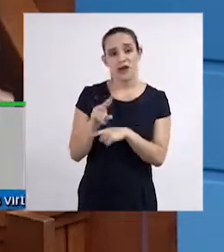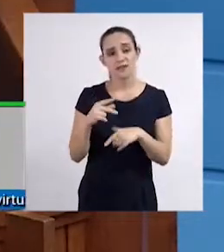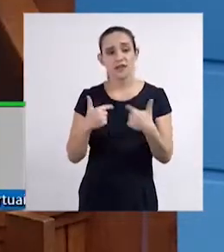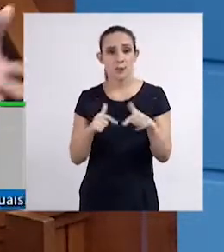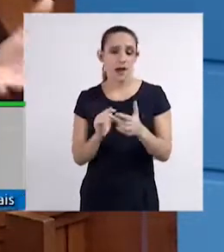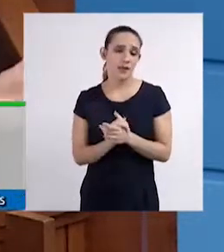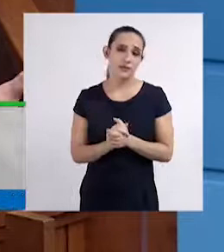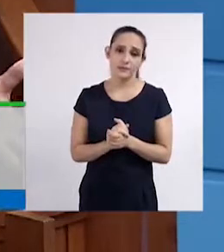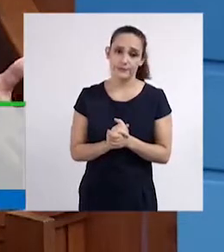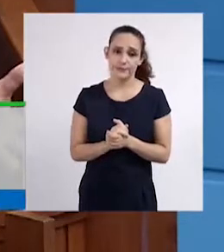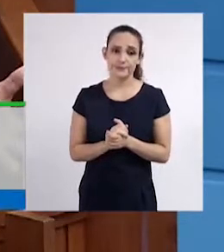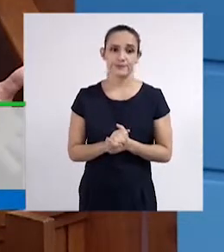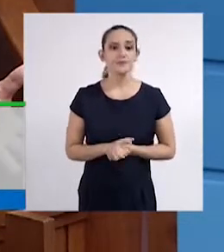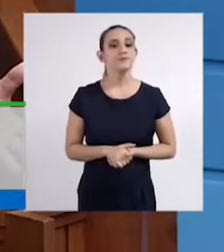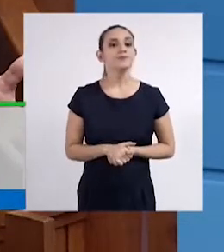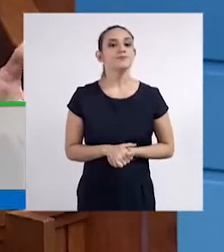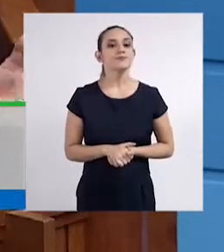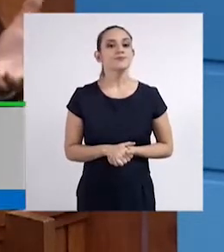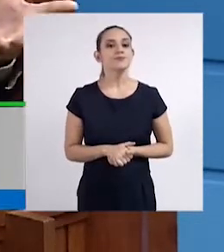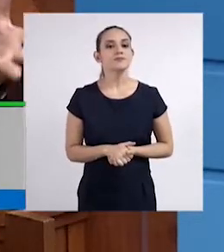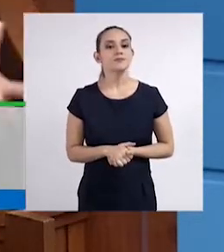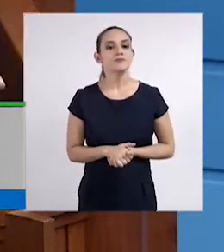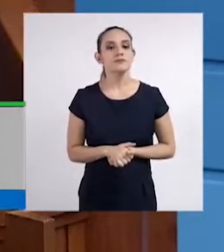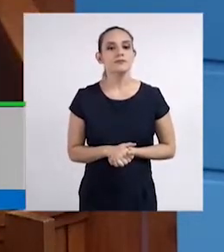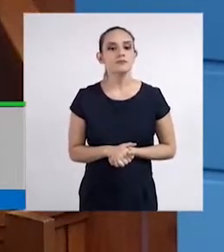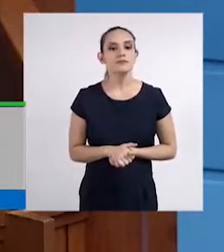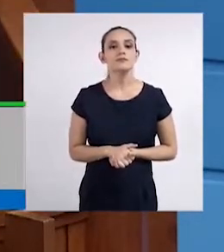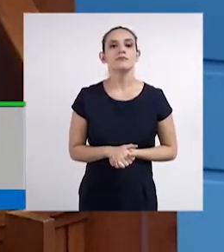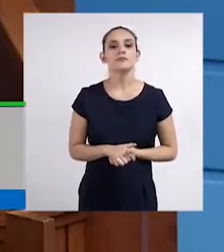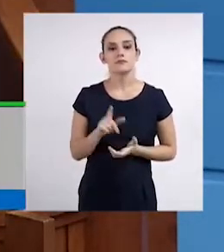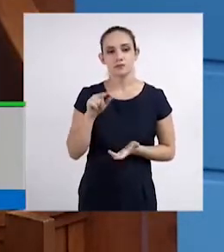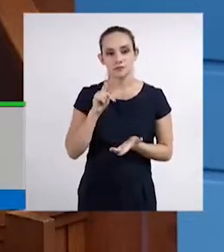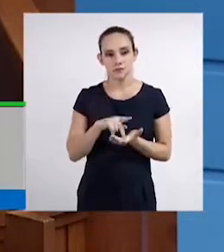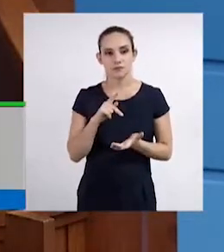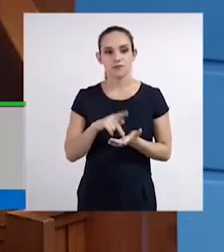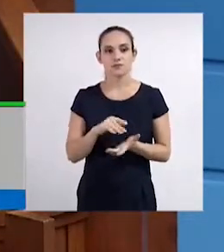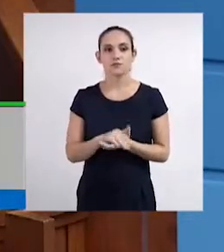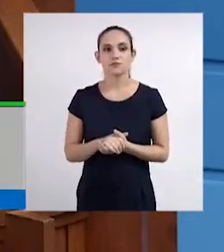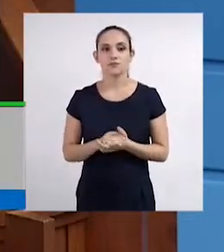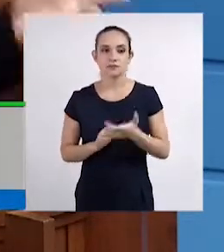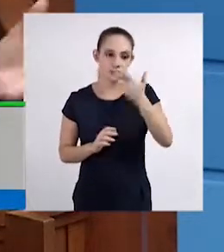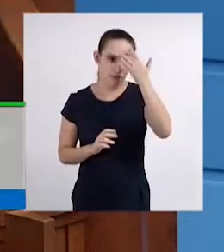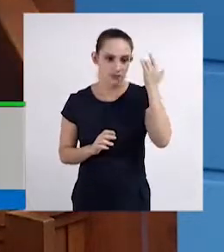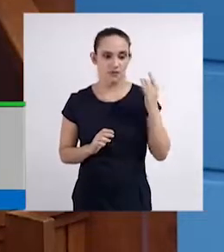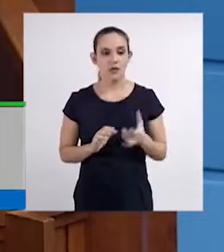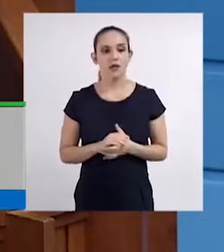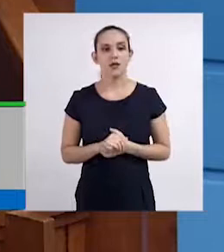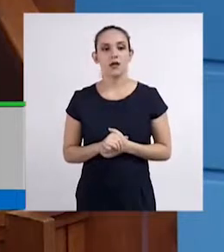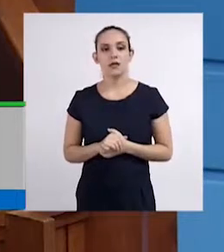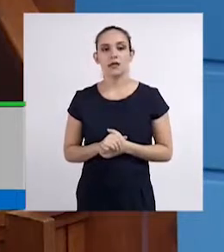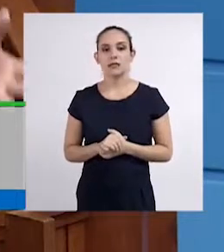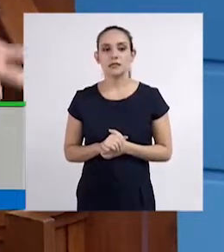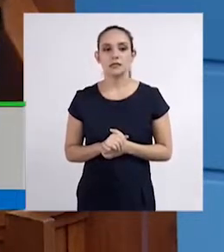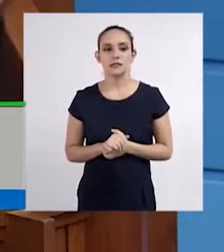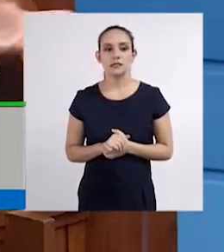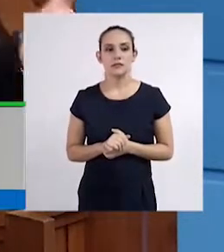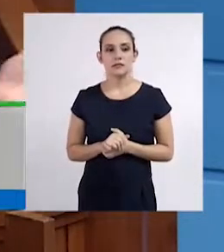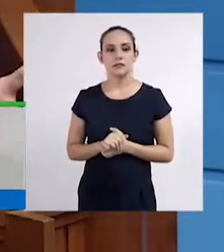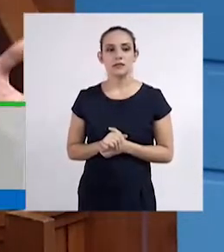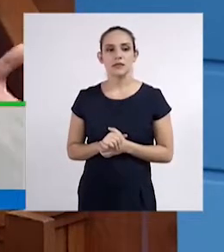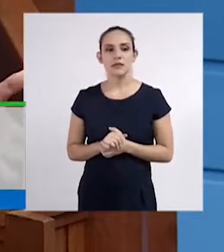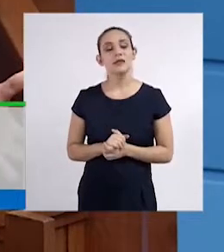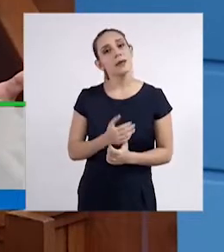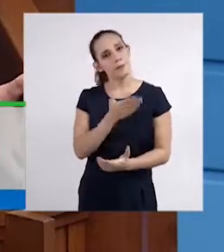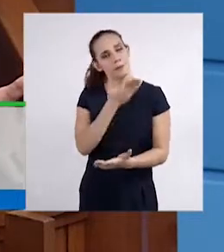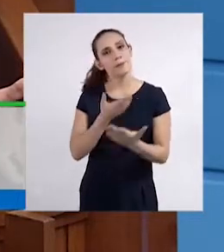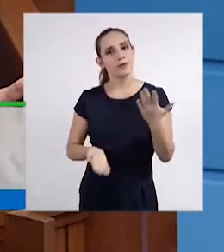O desemprego iria desempregar e muitos nessa área turística